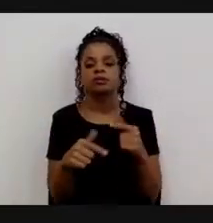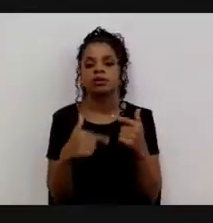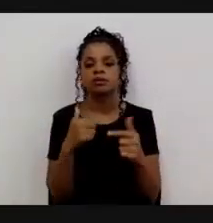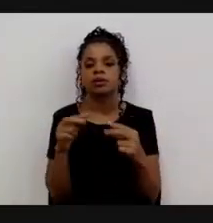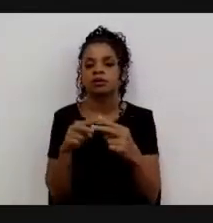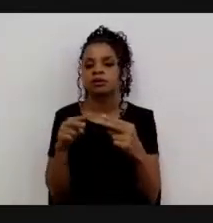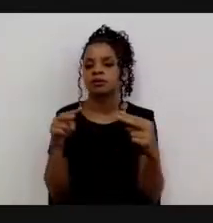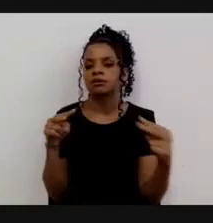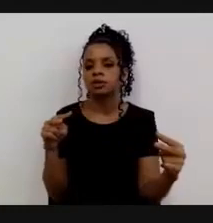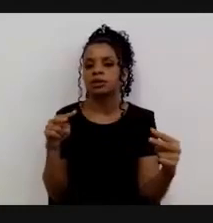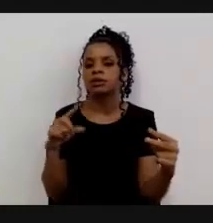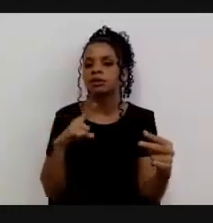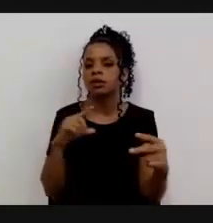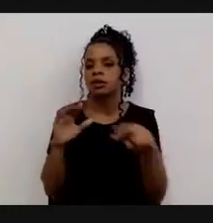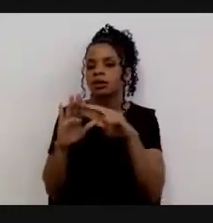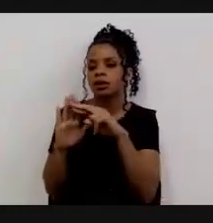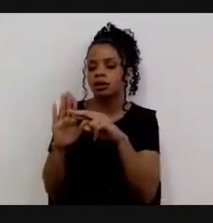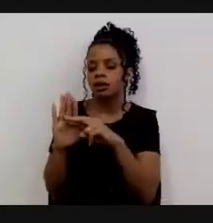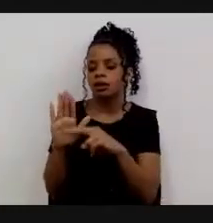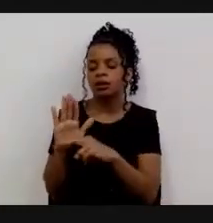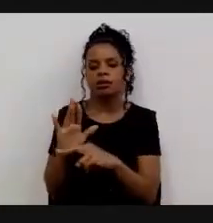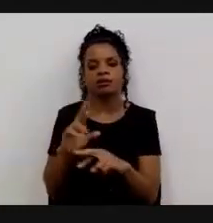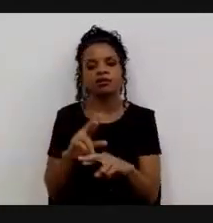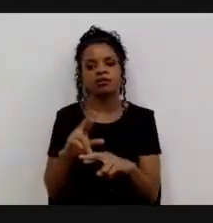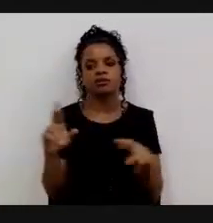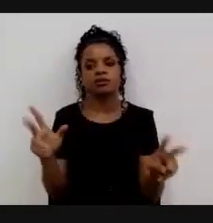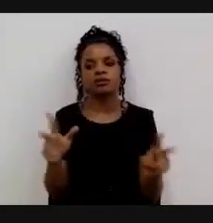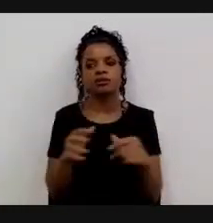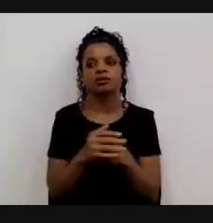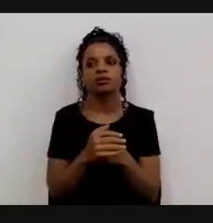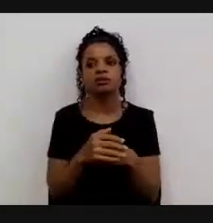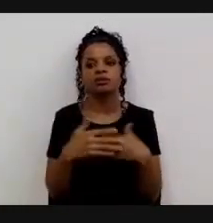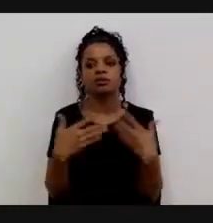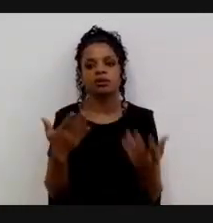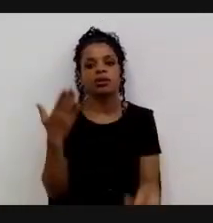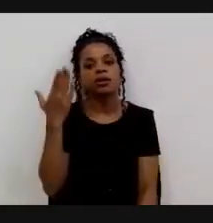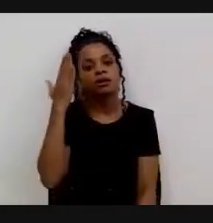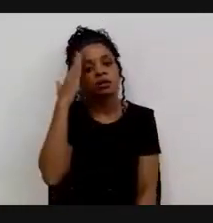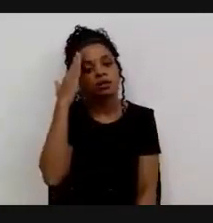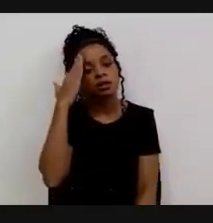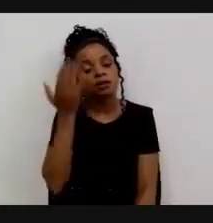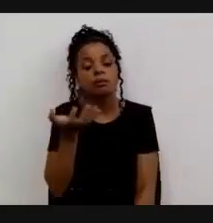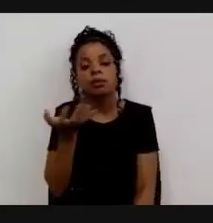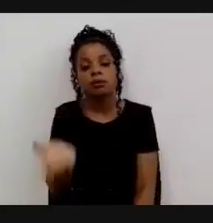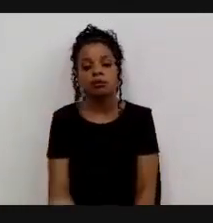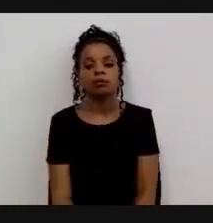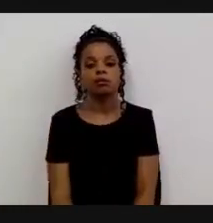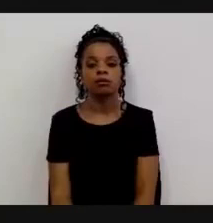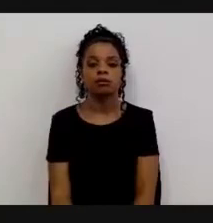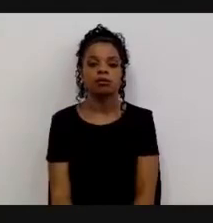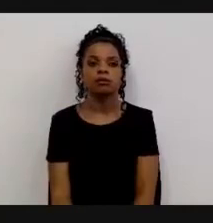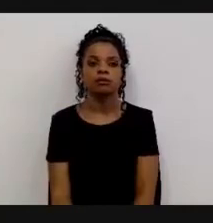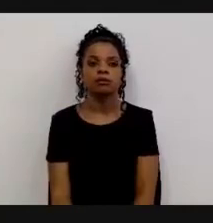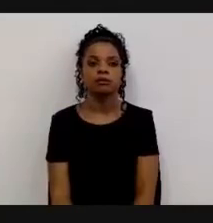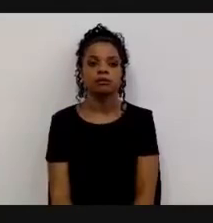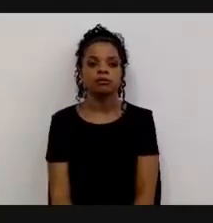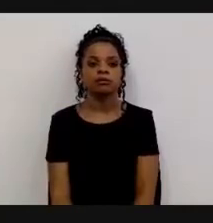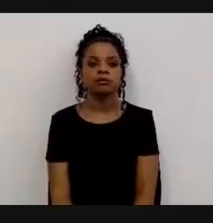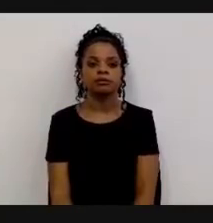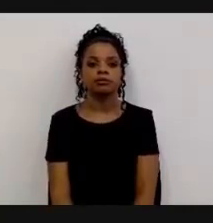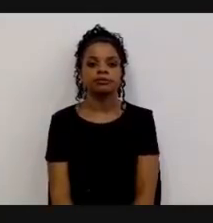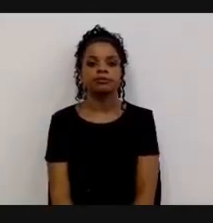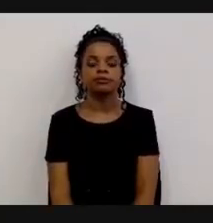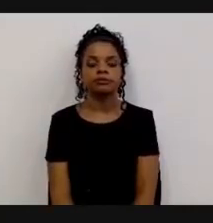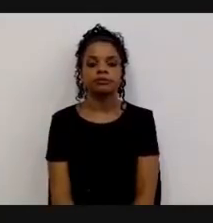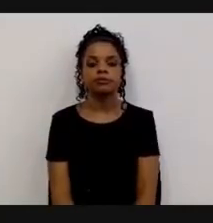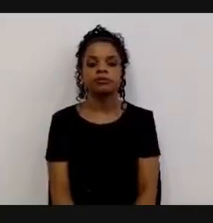pouco diferente, né, do presencial. Então, eu queria saber nesse sentido. Não foi o